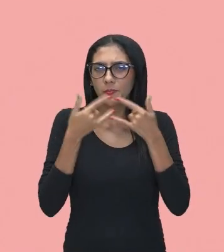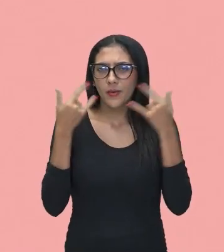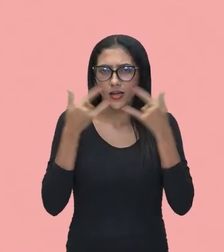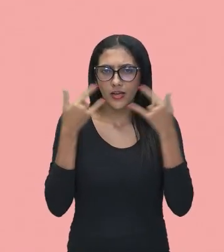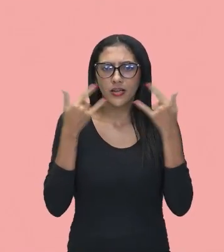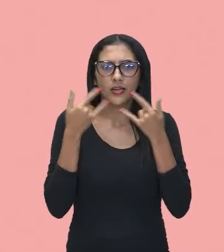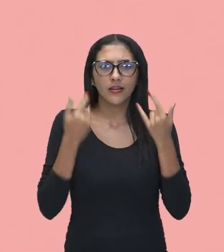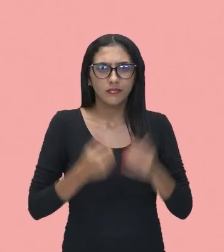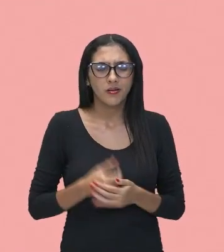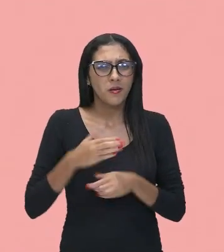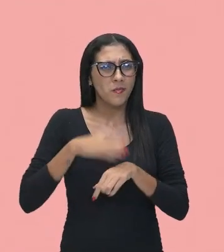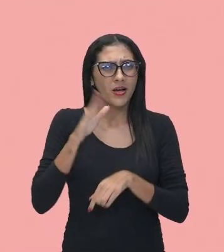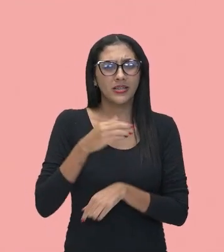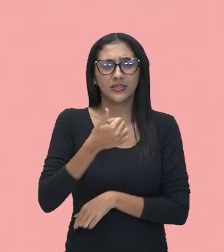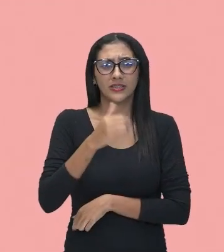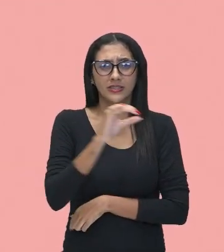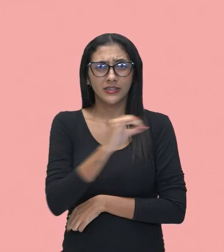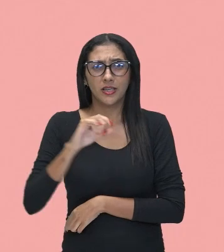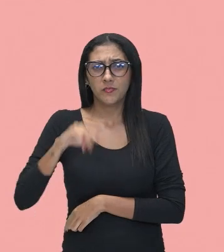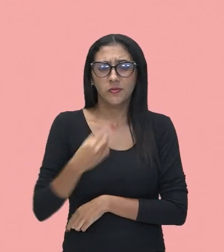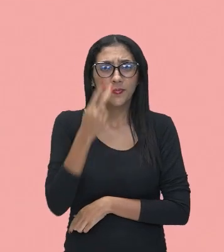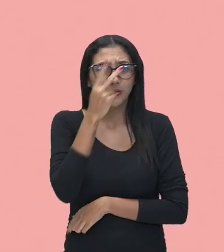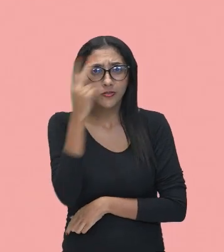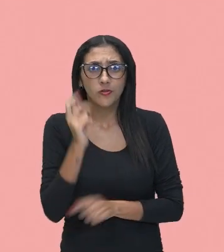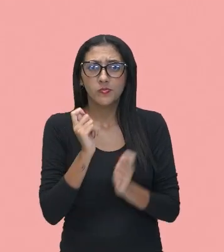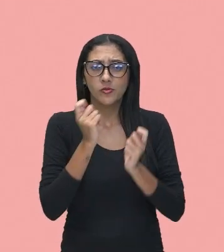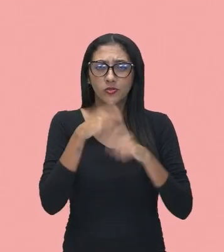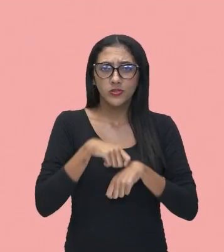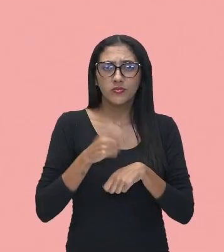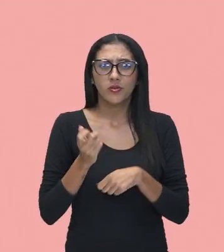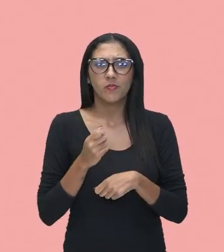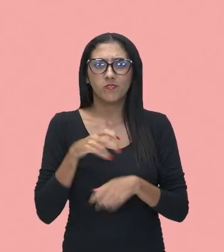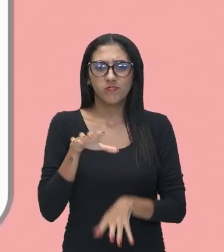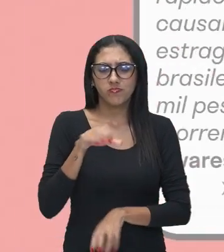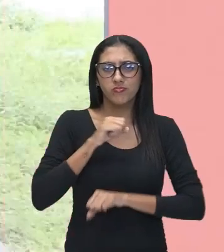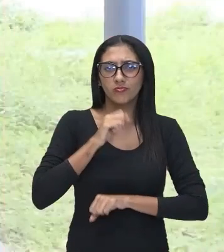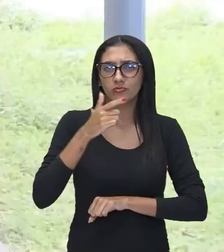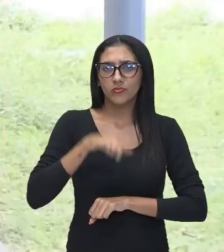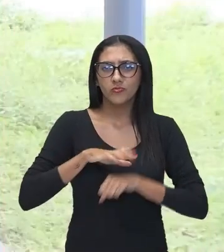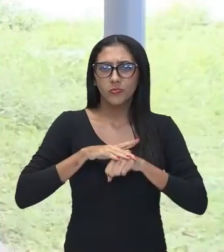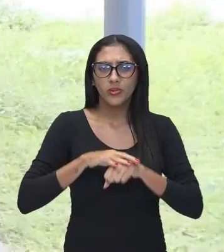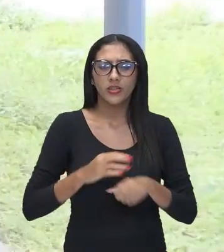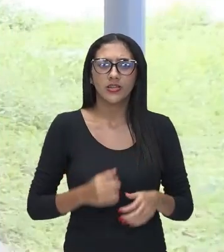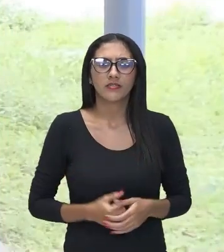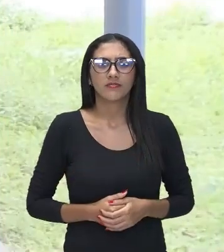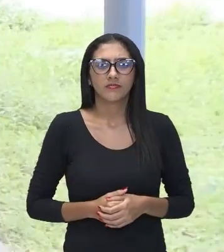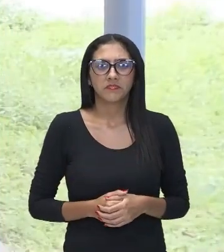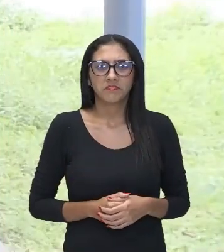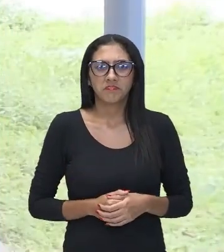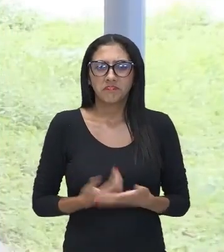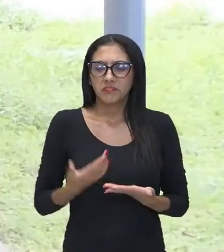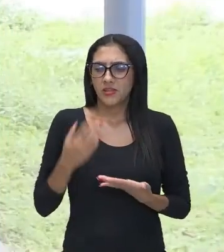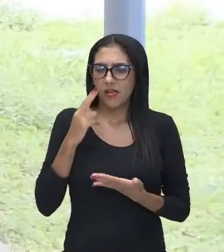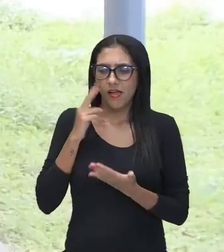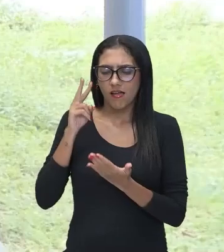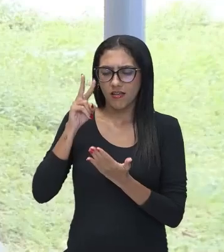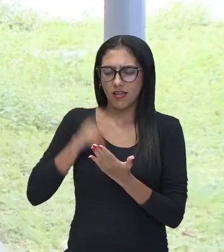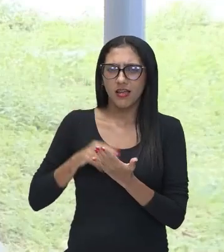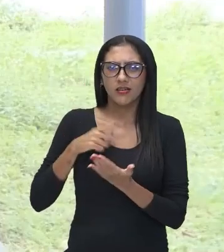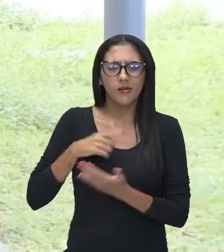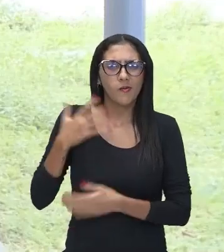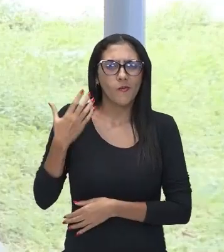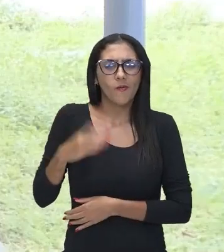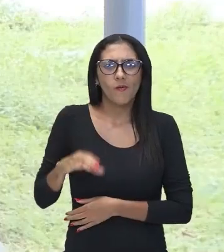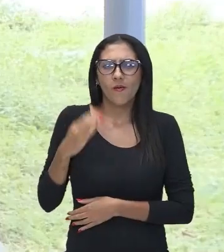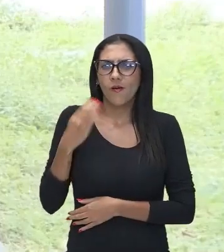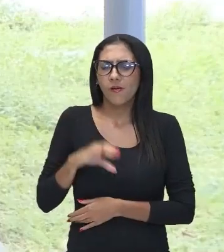100 mil pessoas poderiam morrer, afirmou João Tavares. Que horror! Tenho que